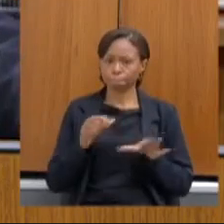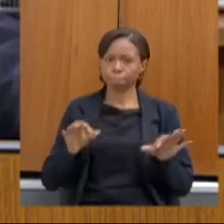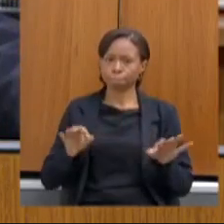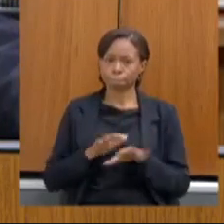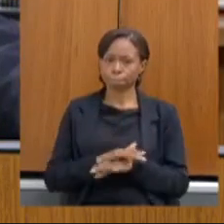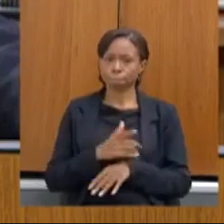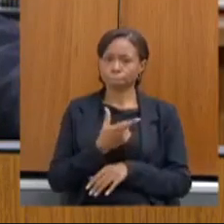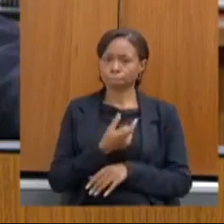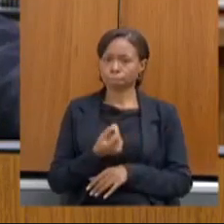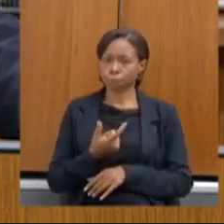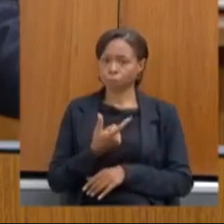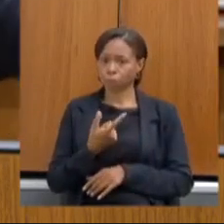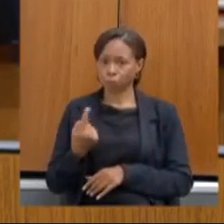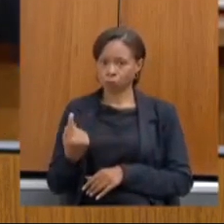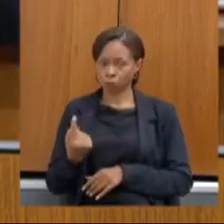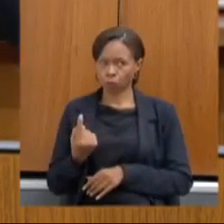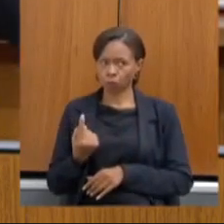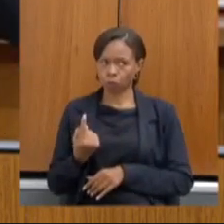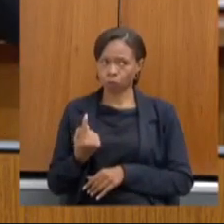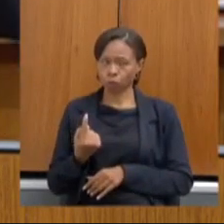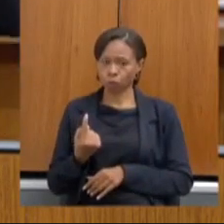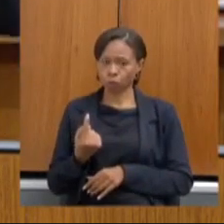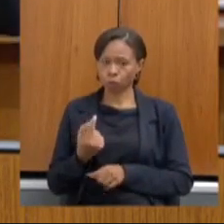agora 2021/2022